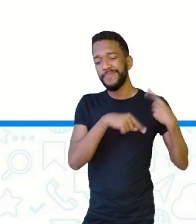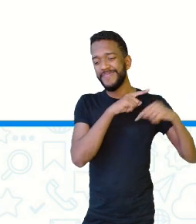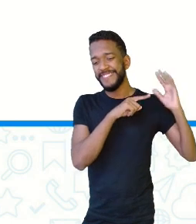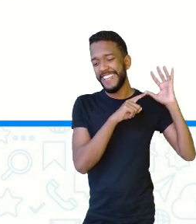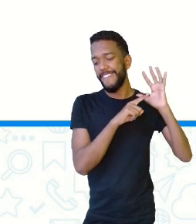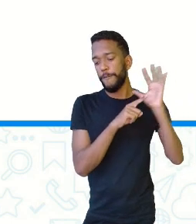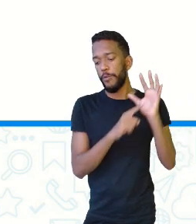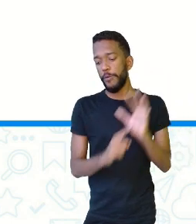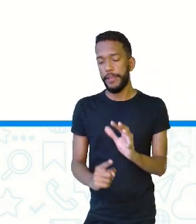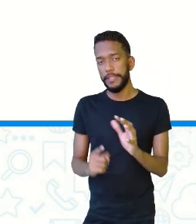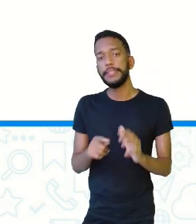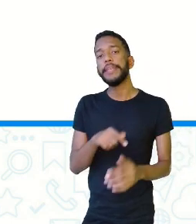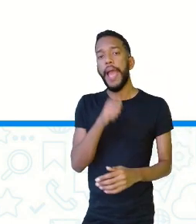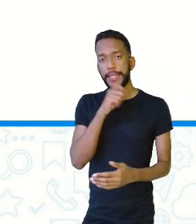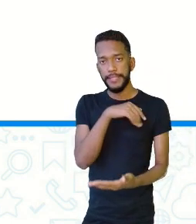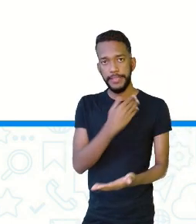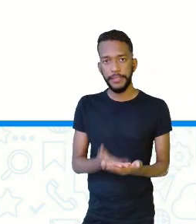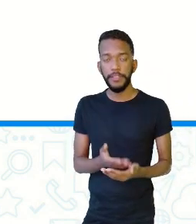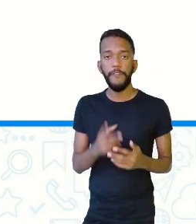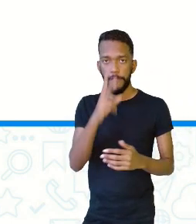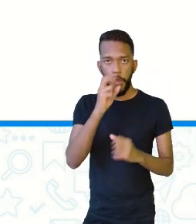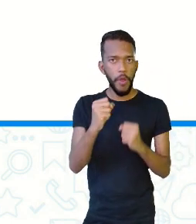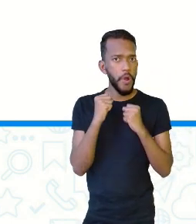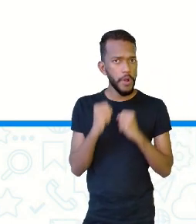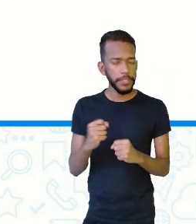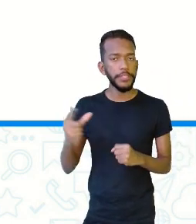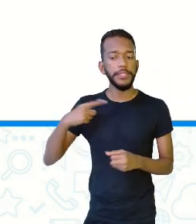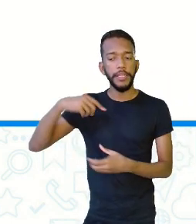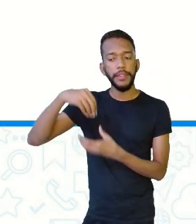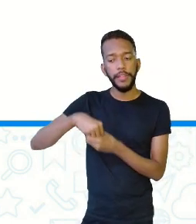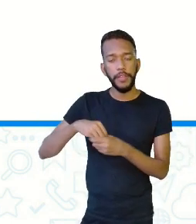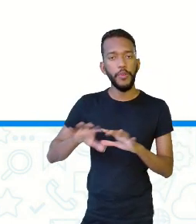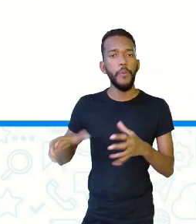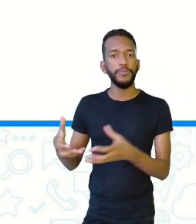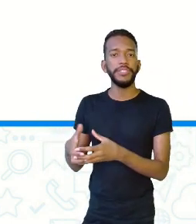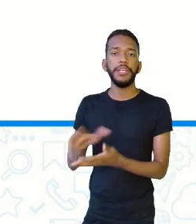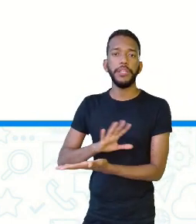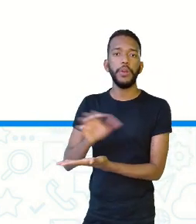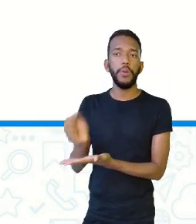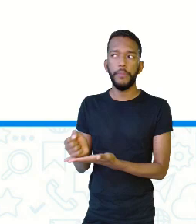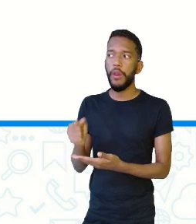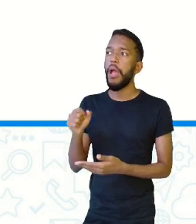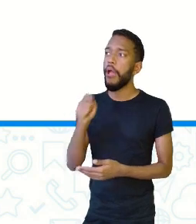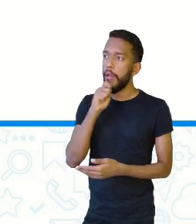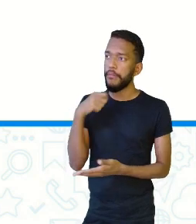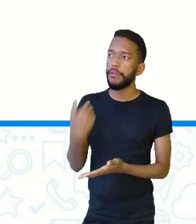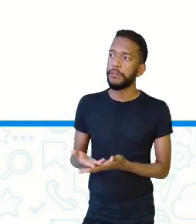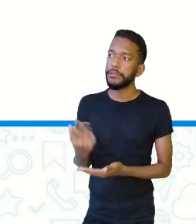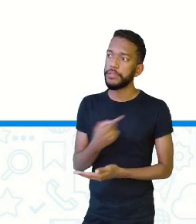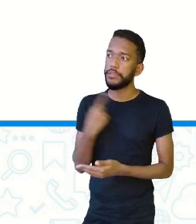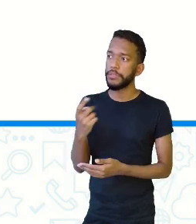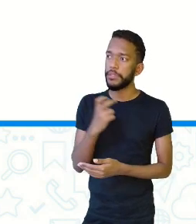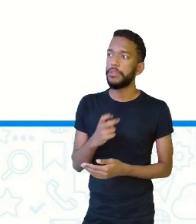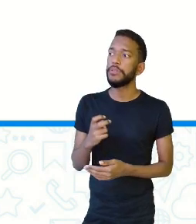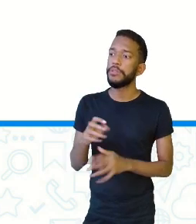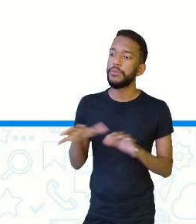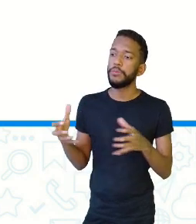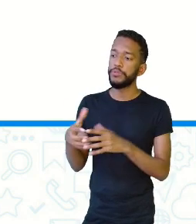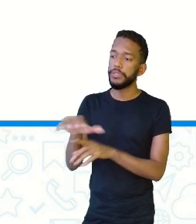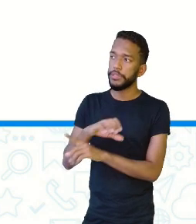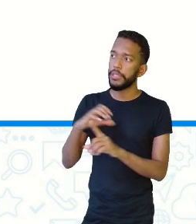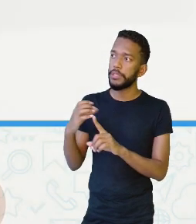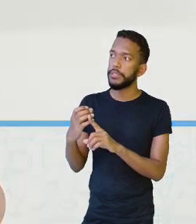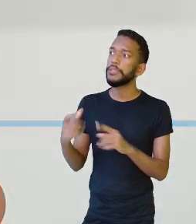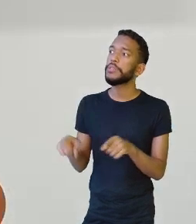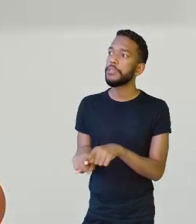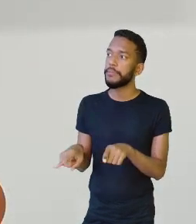é trazida muito forte nessas comunidades quilombolas. E na nossa comunidade também, né? Então,